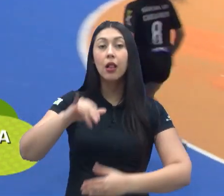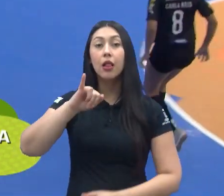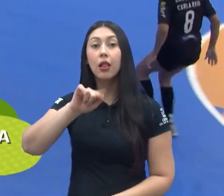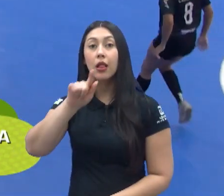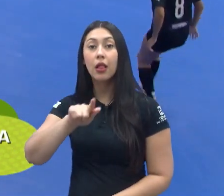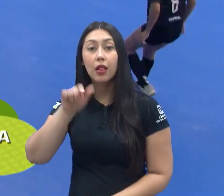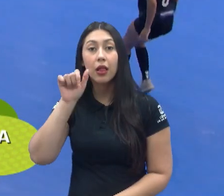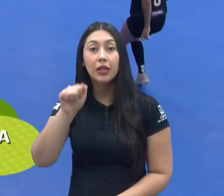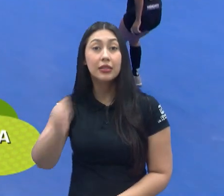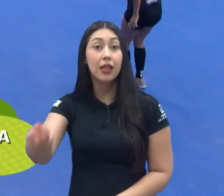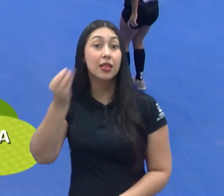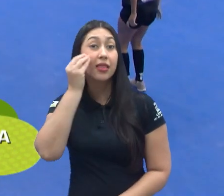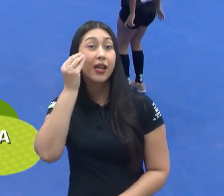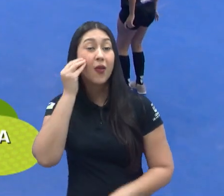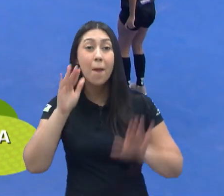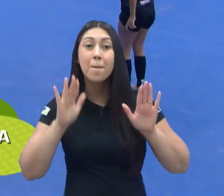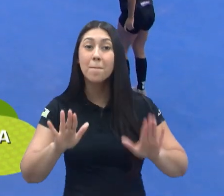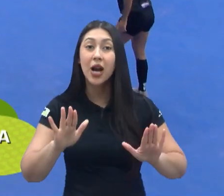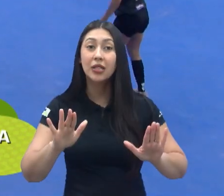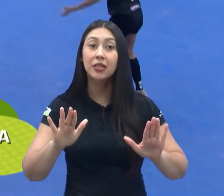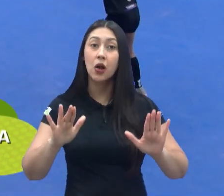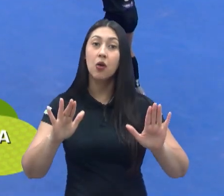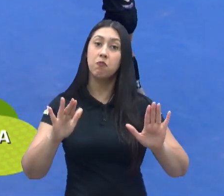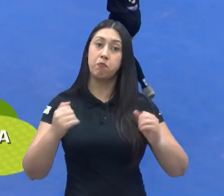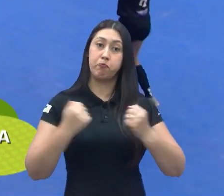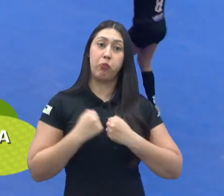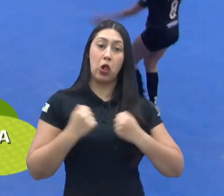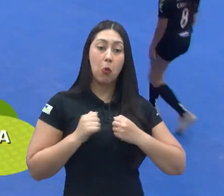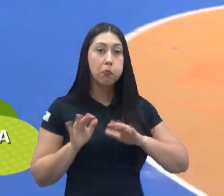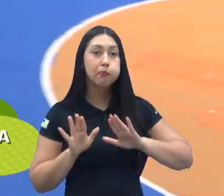quem tentou, mas Camila novamente apareceu.